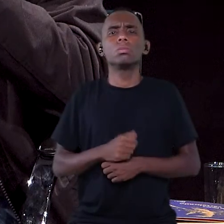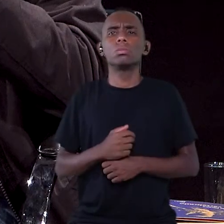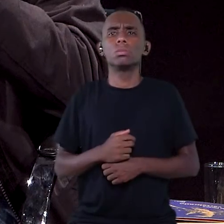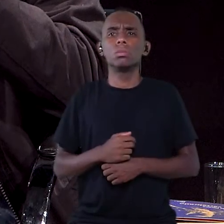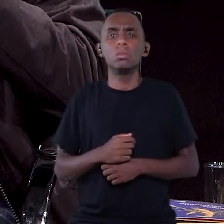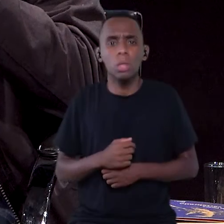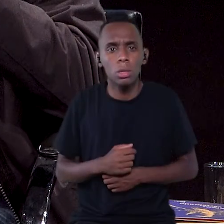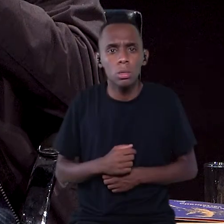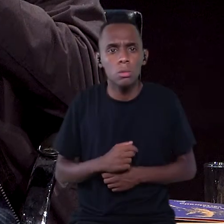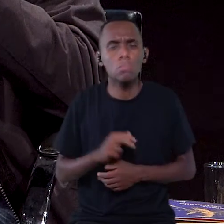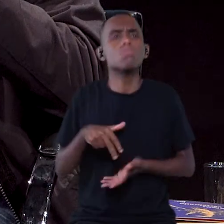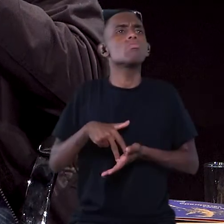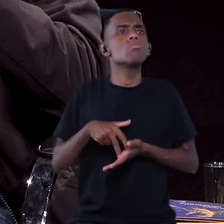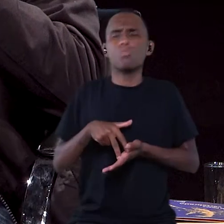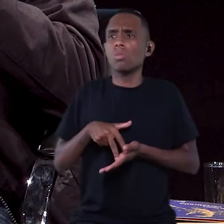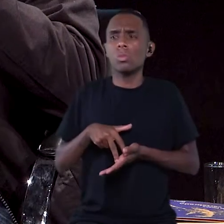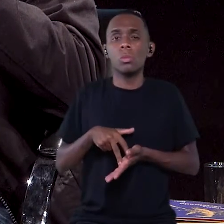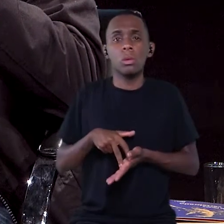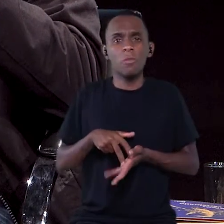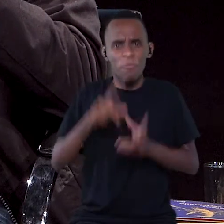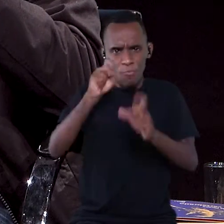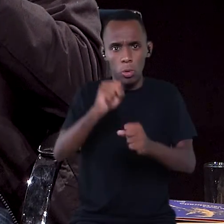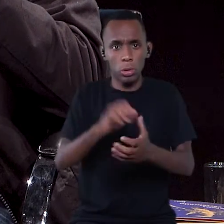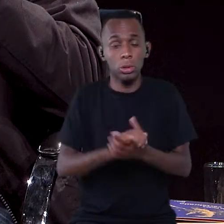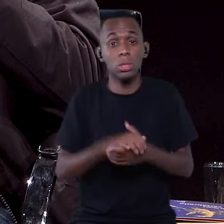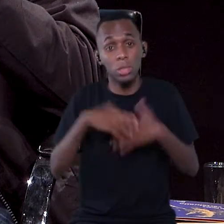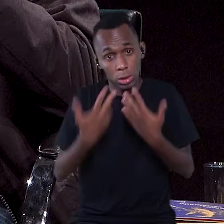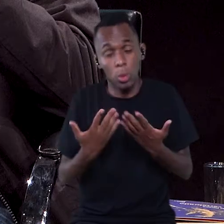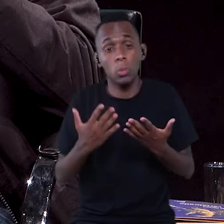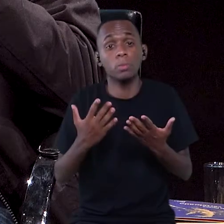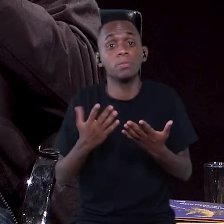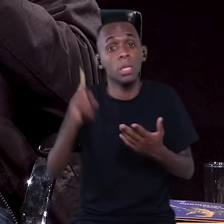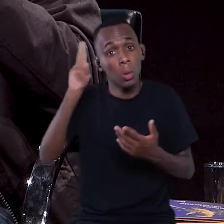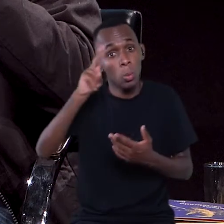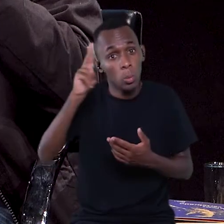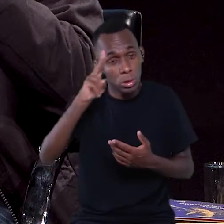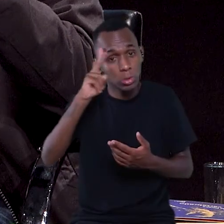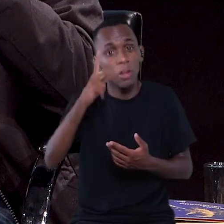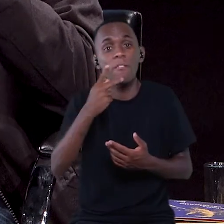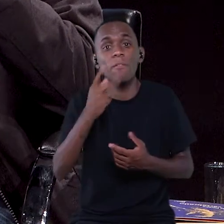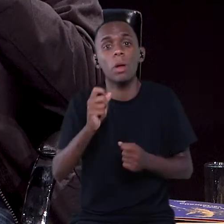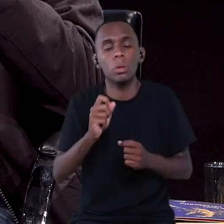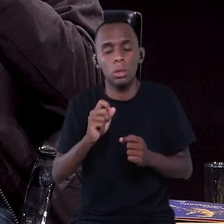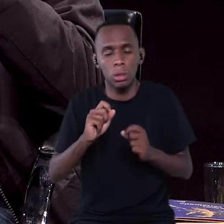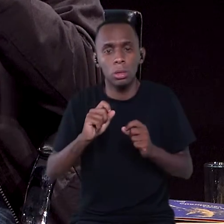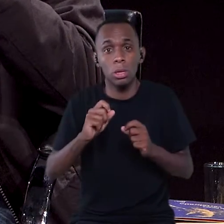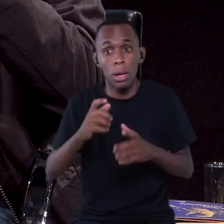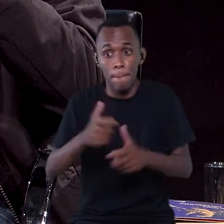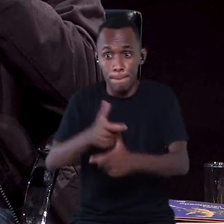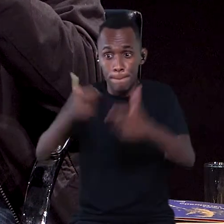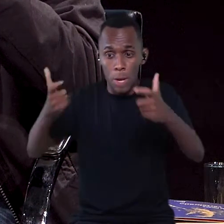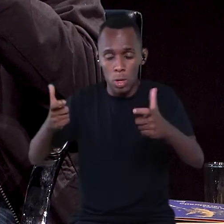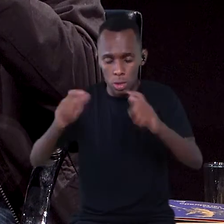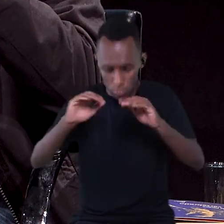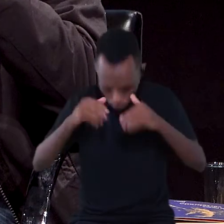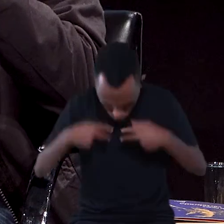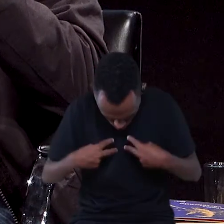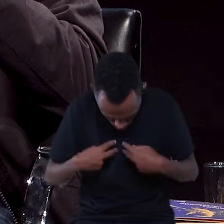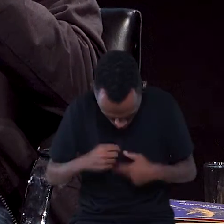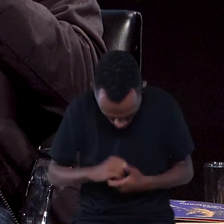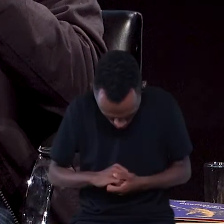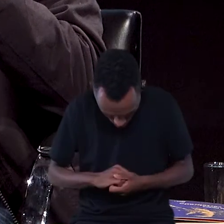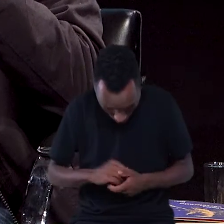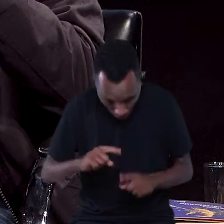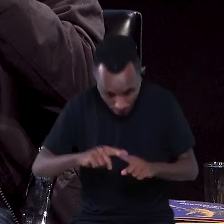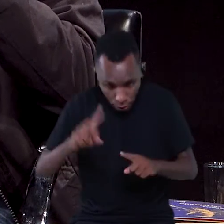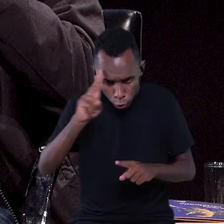Rufino coloca a seguinte situação. A historiografia dos negros no Brasil foi contada daqueles que chegaram de cabeça baixa. Nós nunca